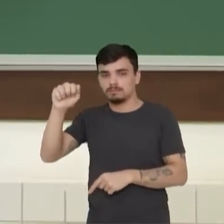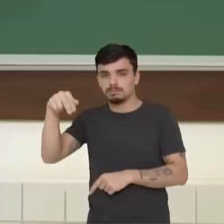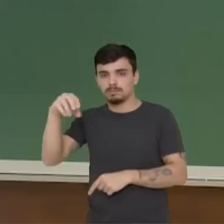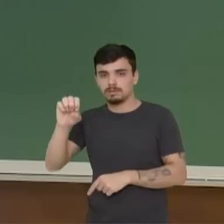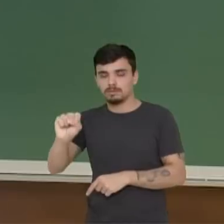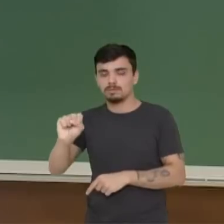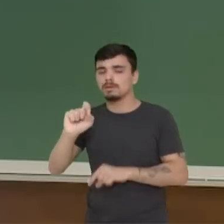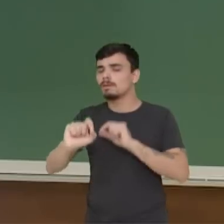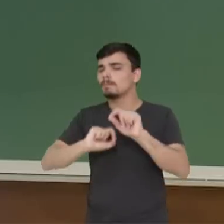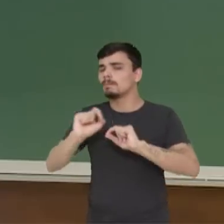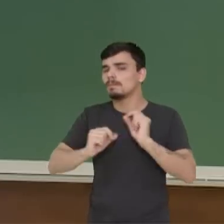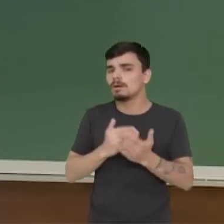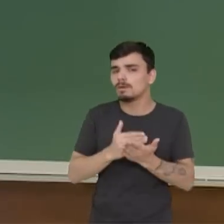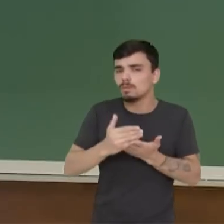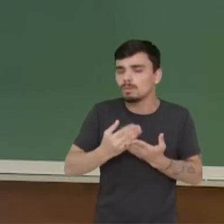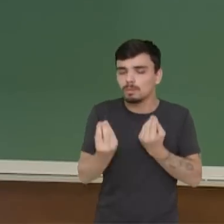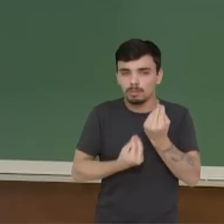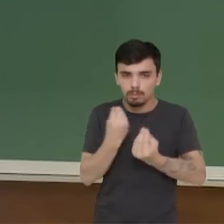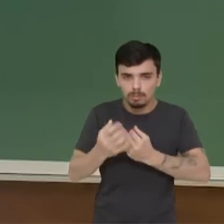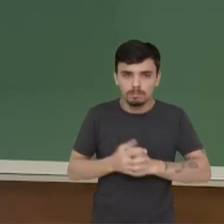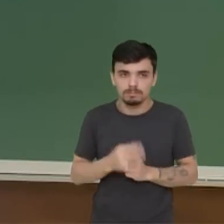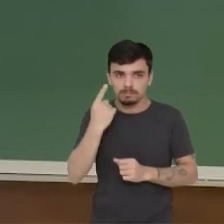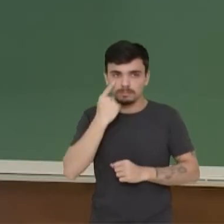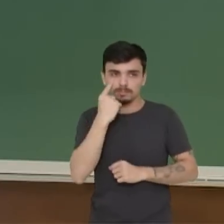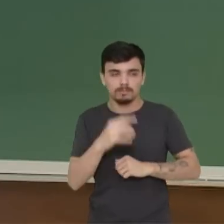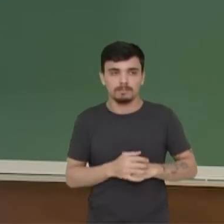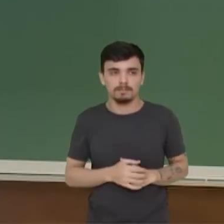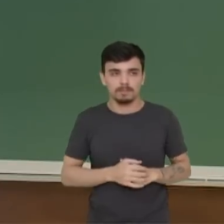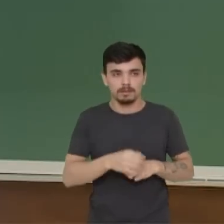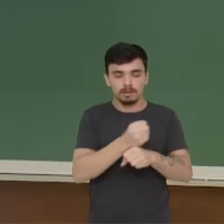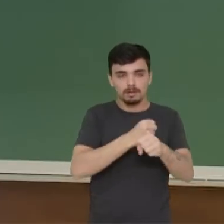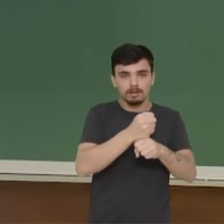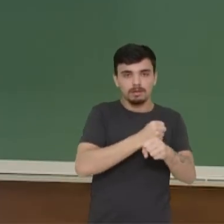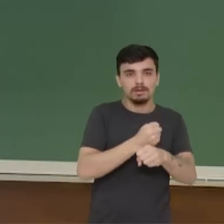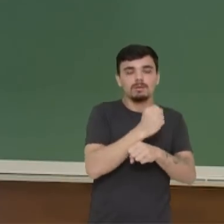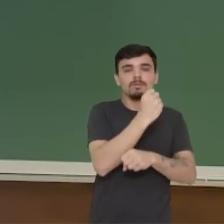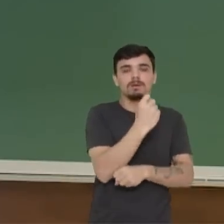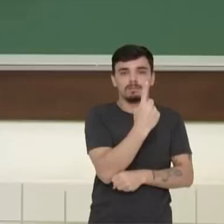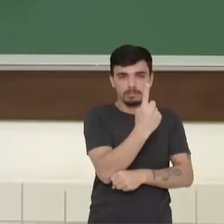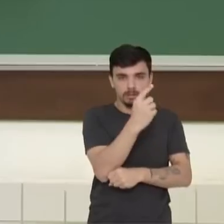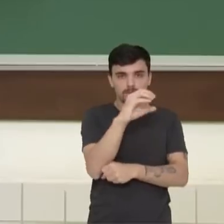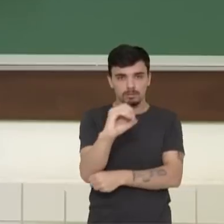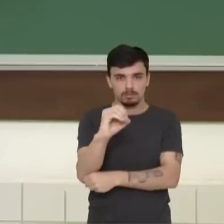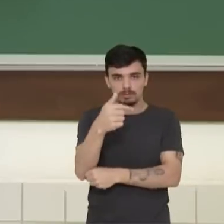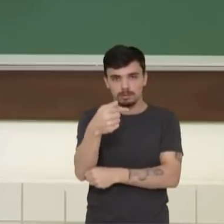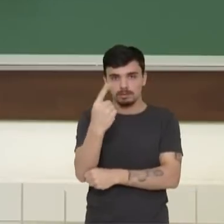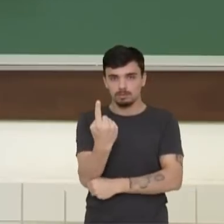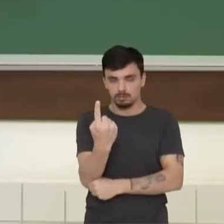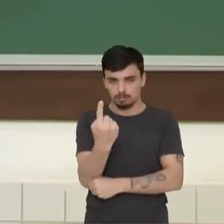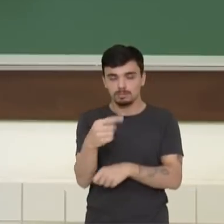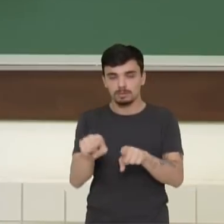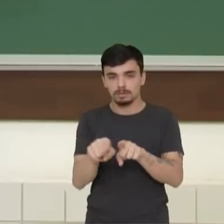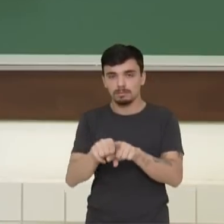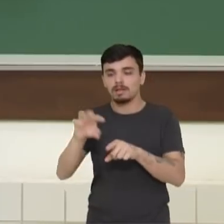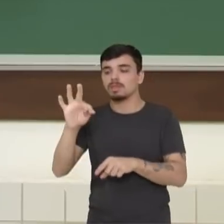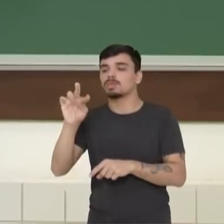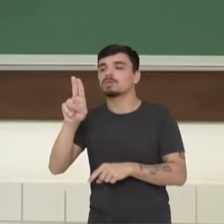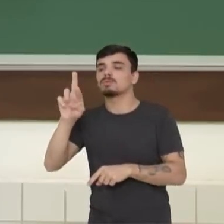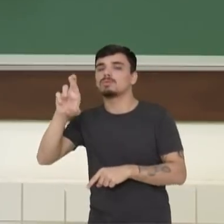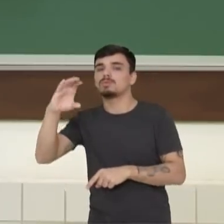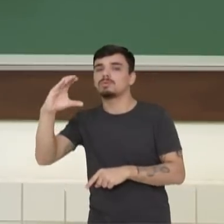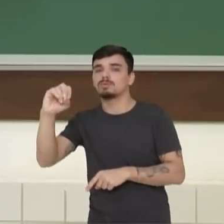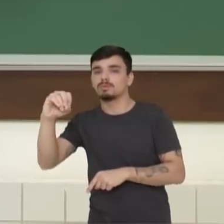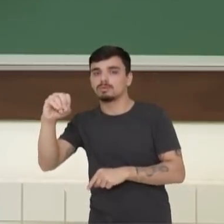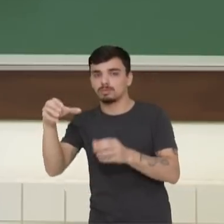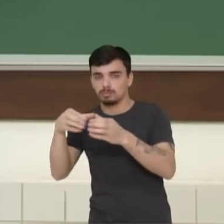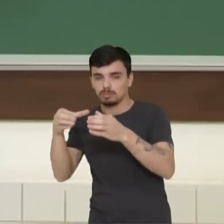Bom, mas como é que começam então essas cruzadas? Olha só, no ano de 1071, os turcos, que, veja só,